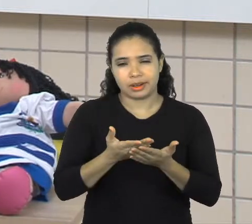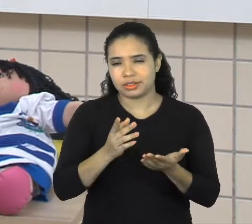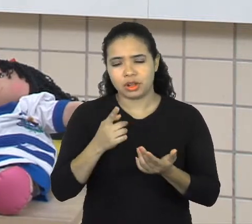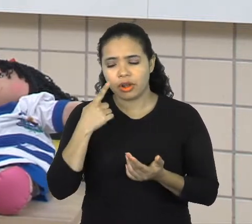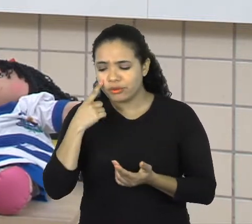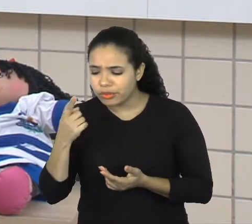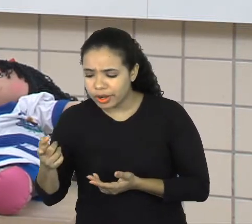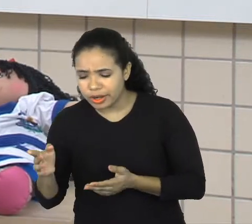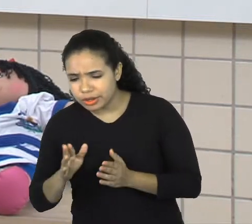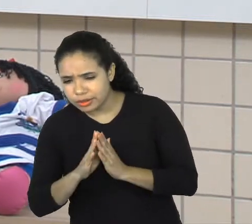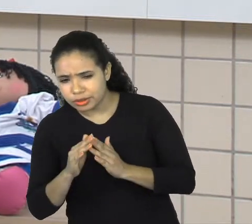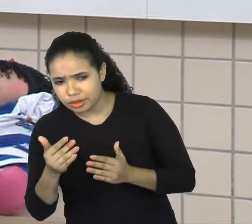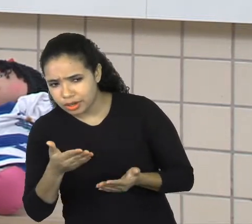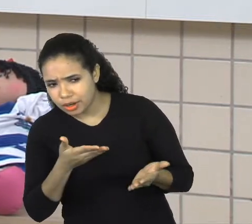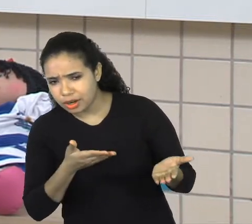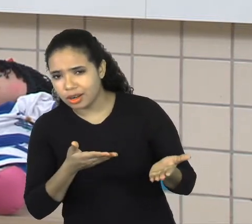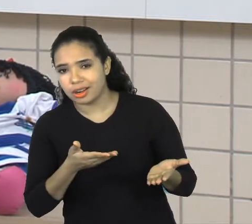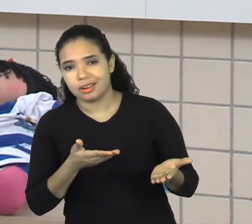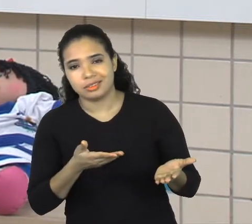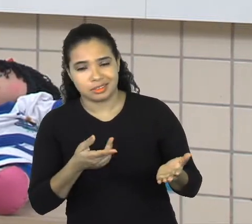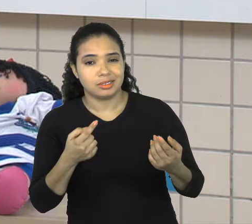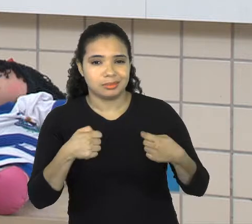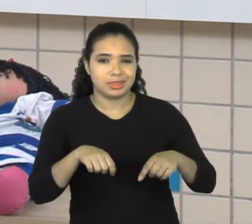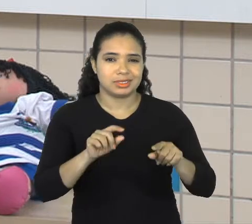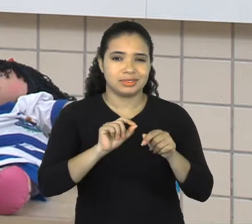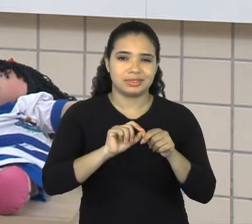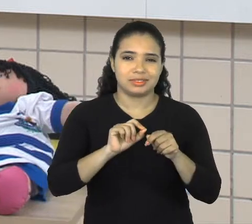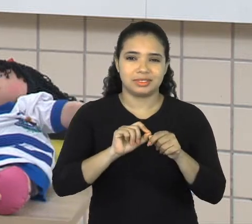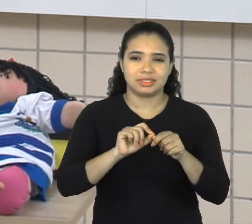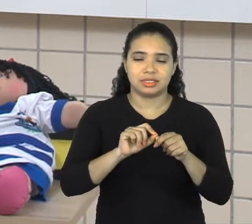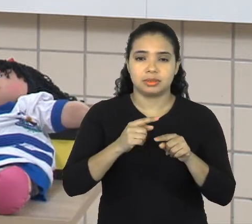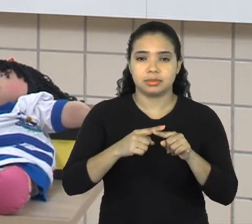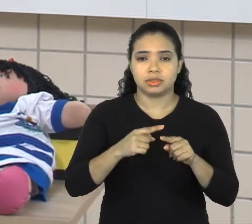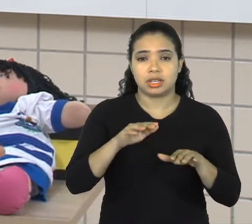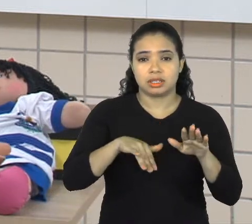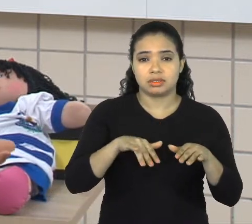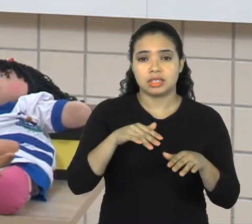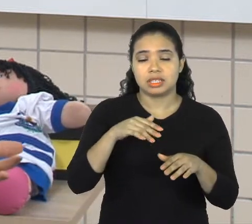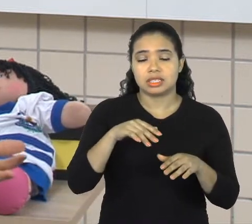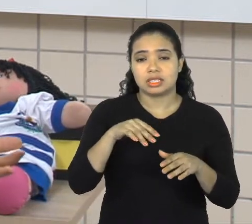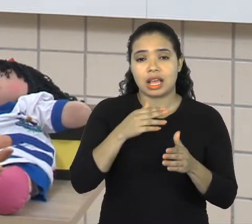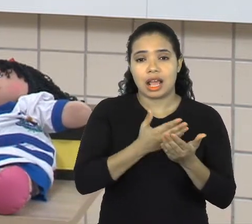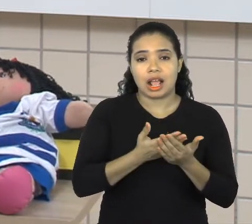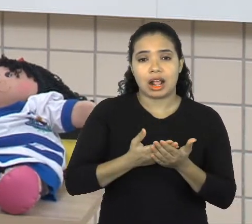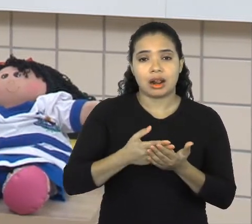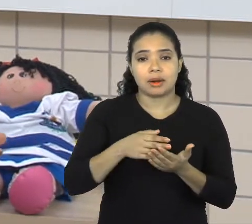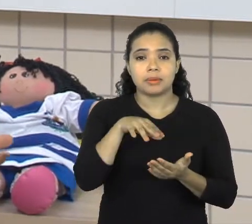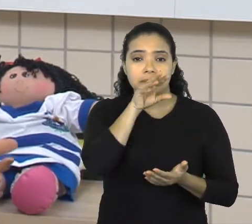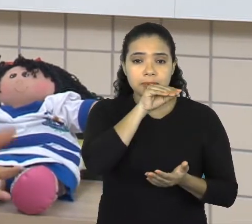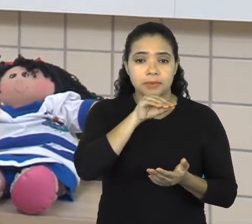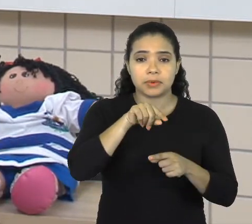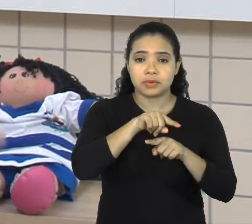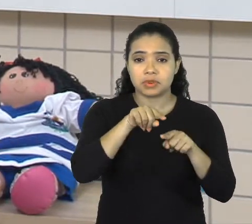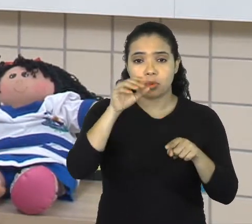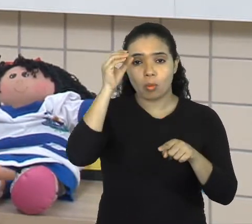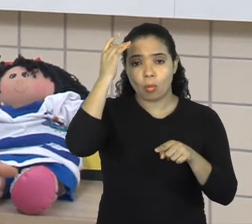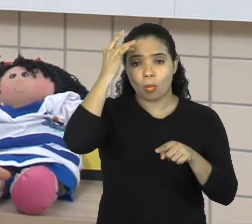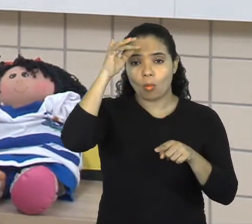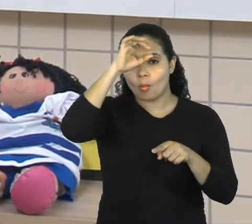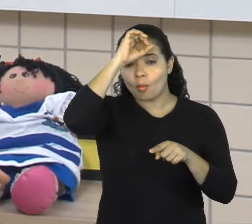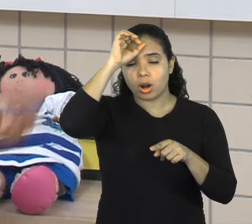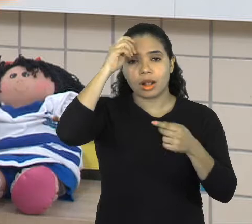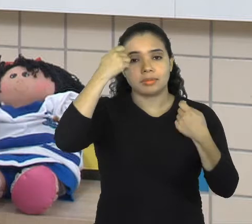olha. Então precisa fazer isso, crianças, porque às vezes na aula a gente fala algo que vocês ainda não sabem e precisa